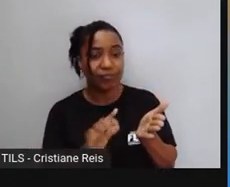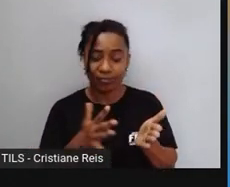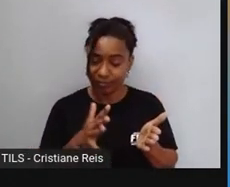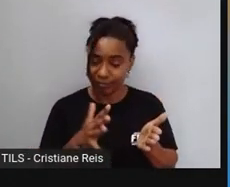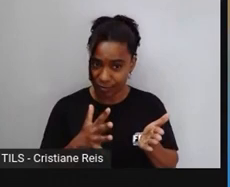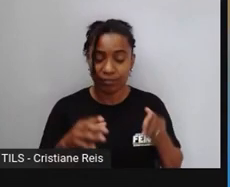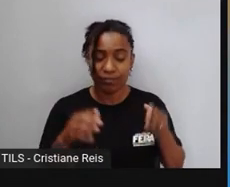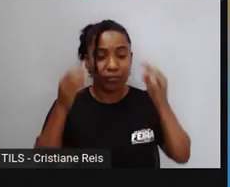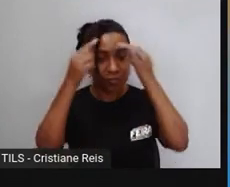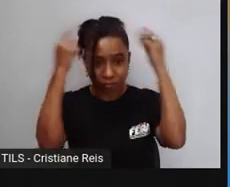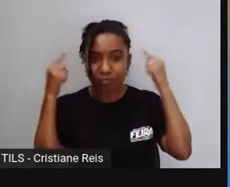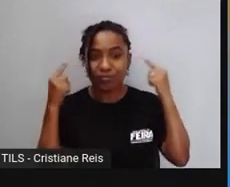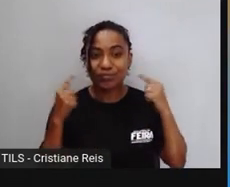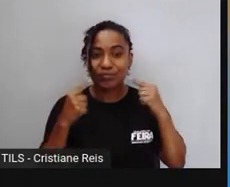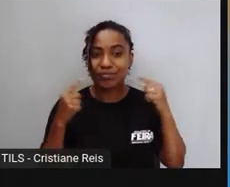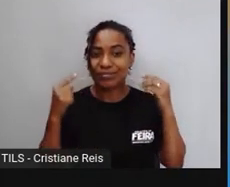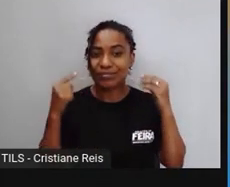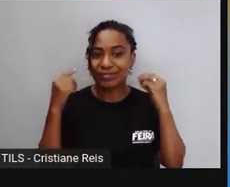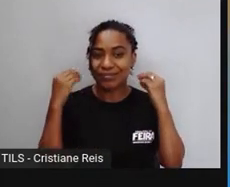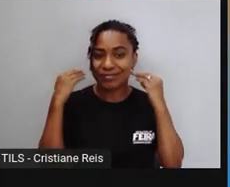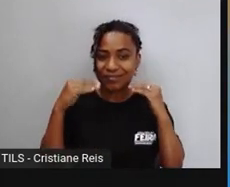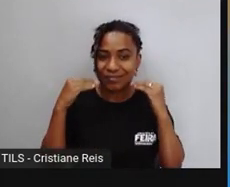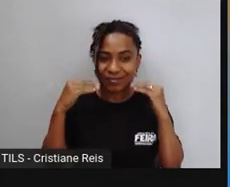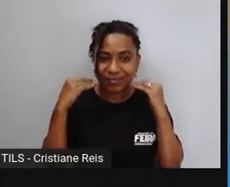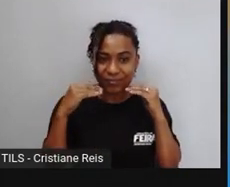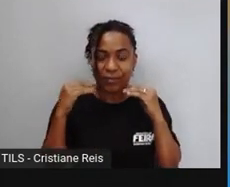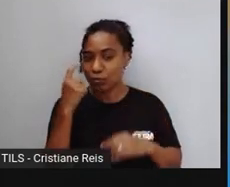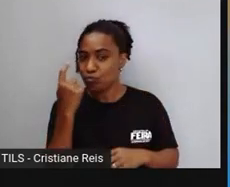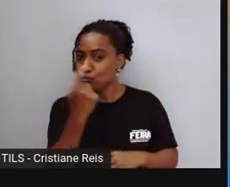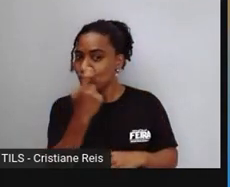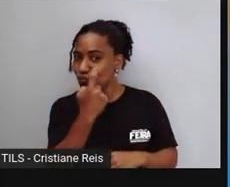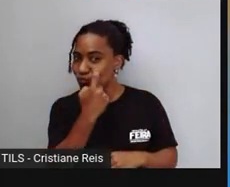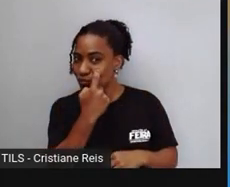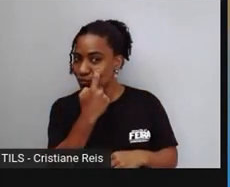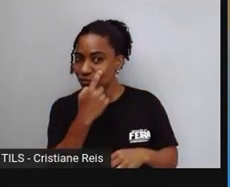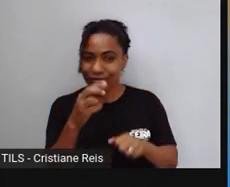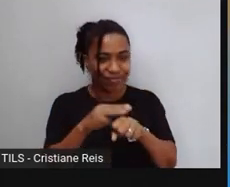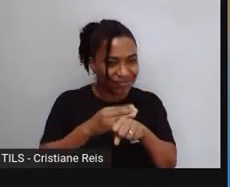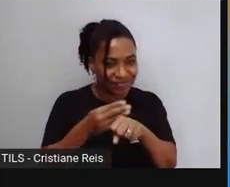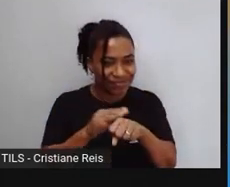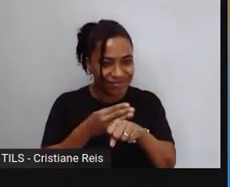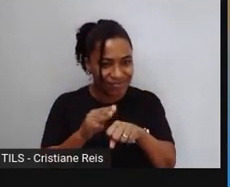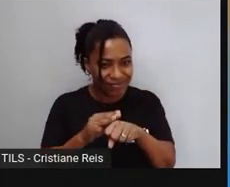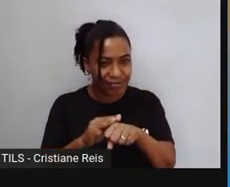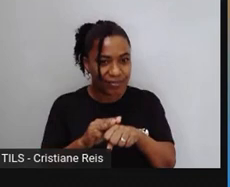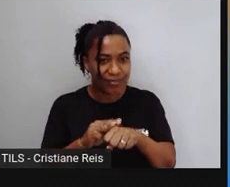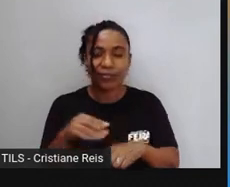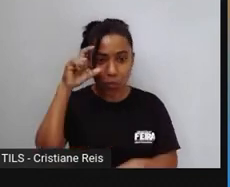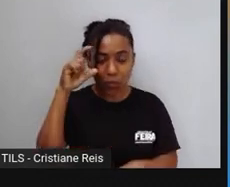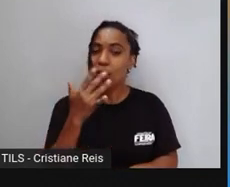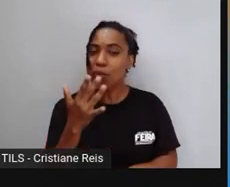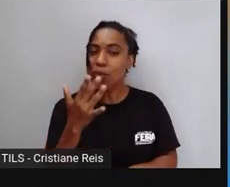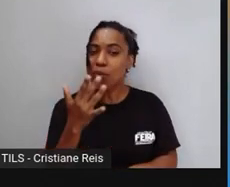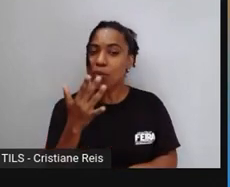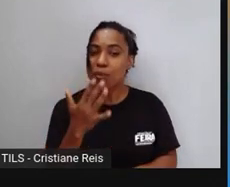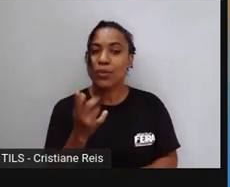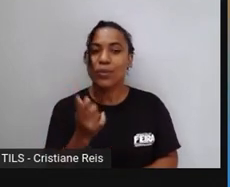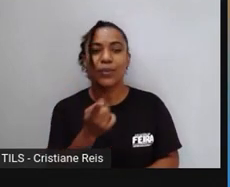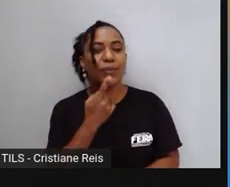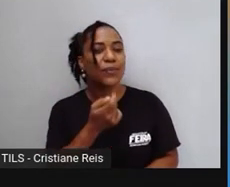médio. Os meus olhos são castanhos e uso óculos com haste vermelha e tenho estatura